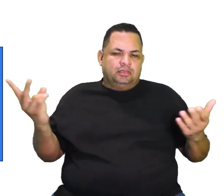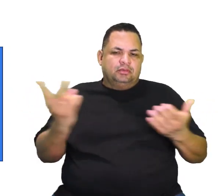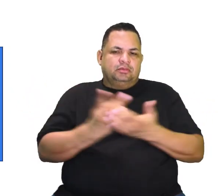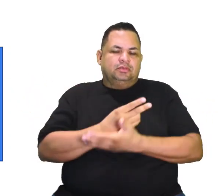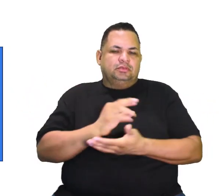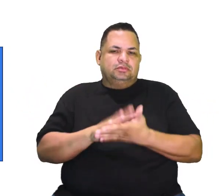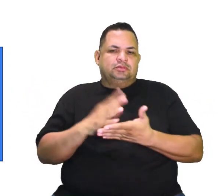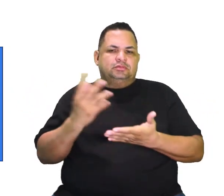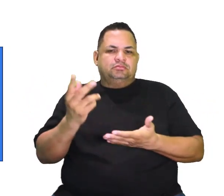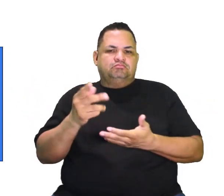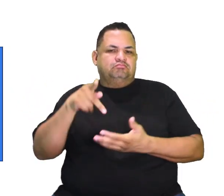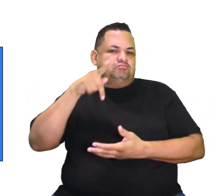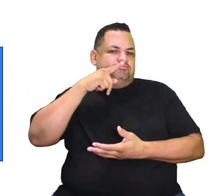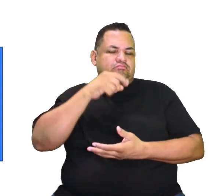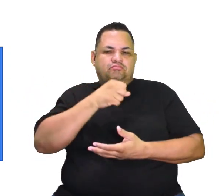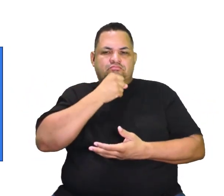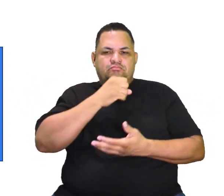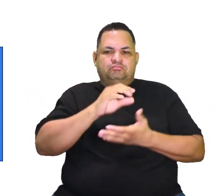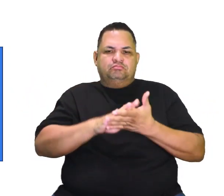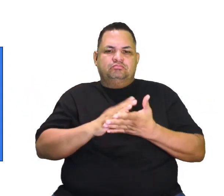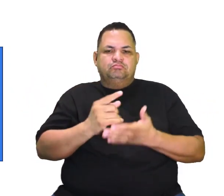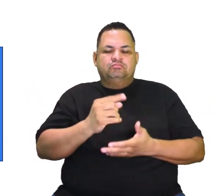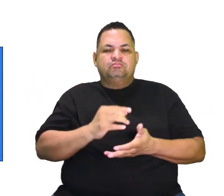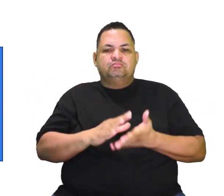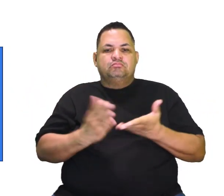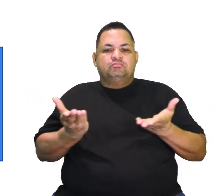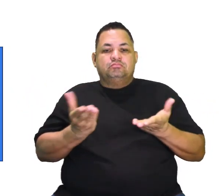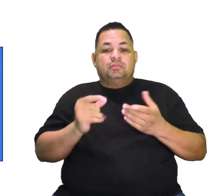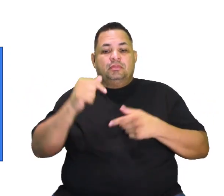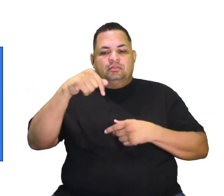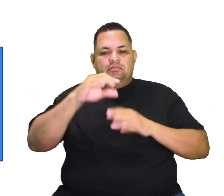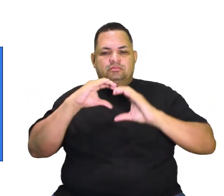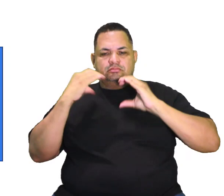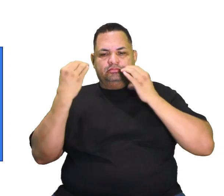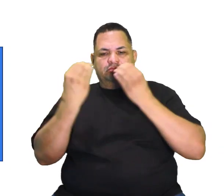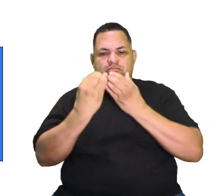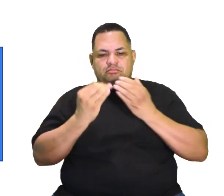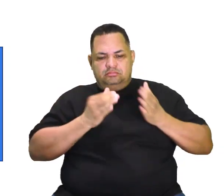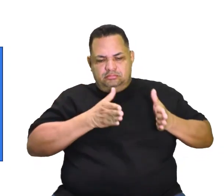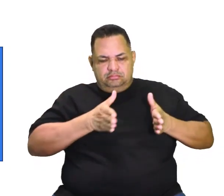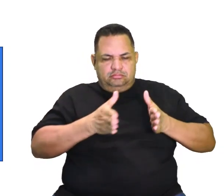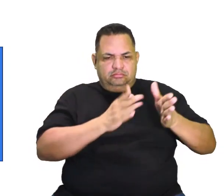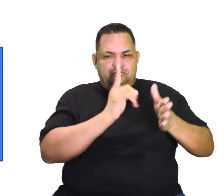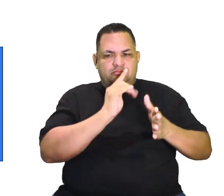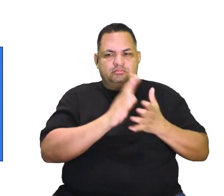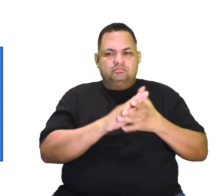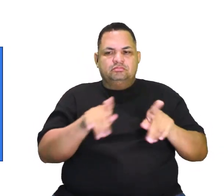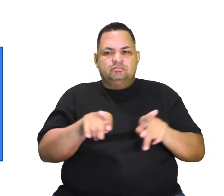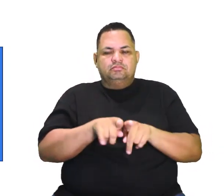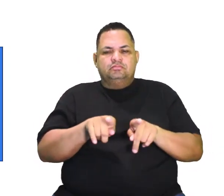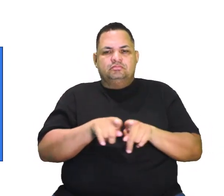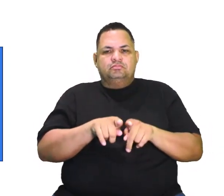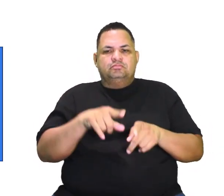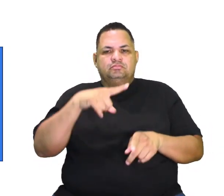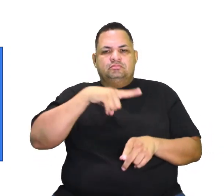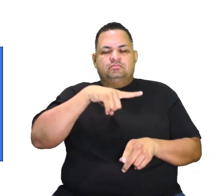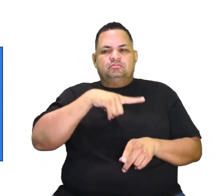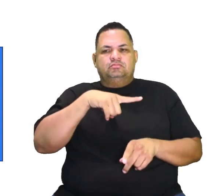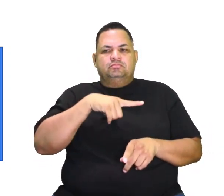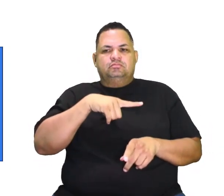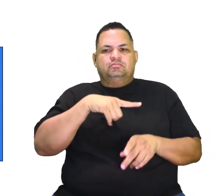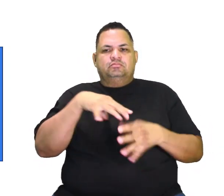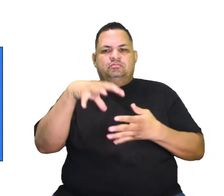muito pouco, mas aqui nas nossas comunidades ribeirinhas há, né, muita